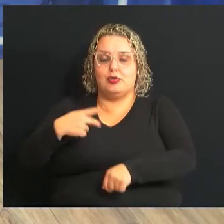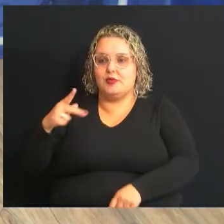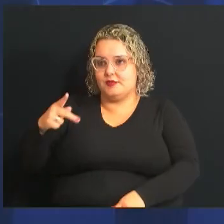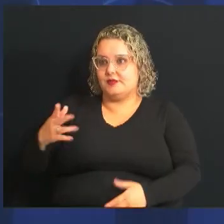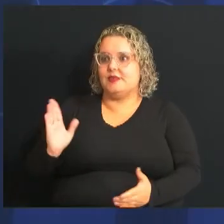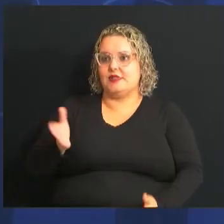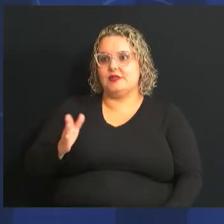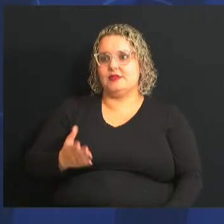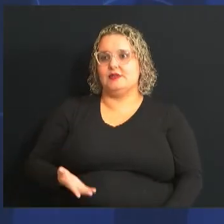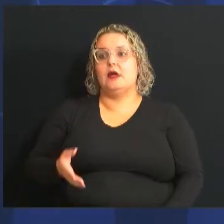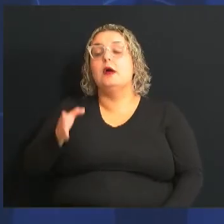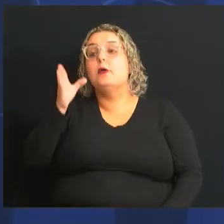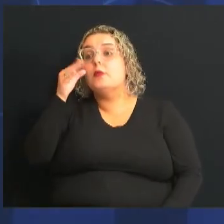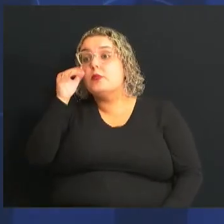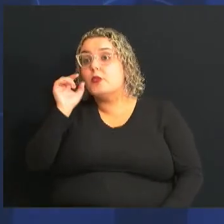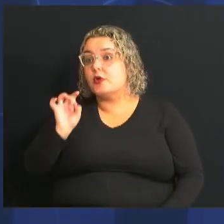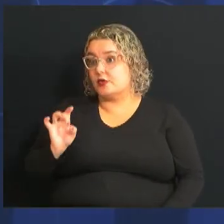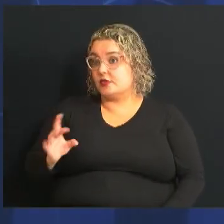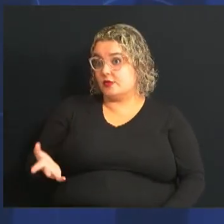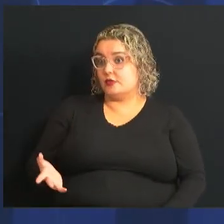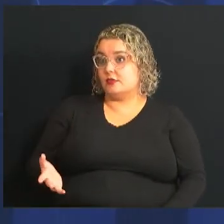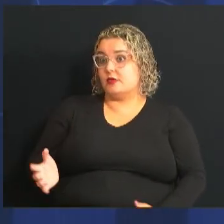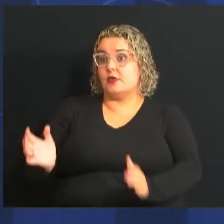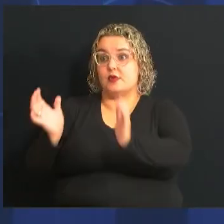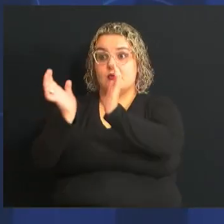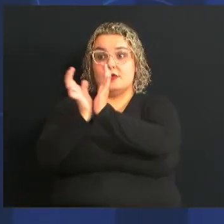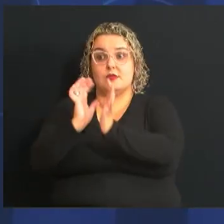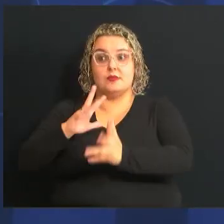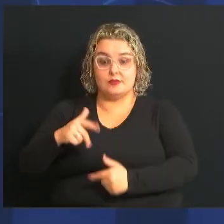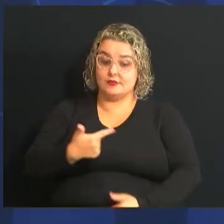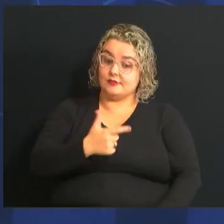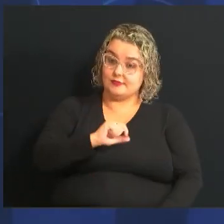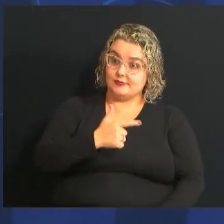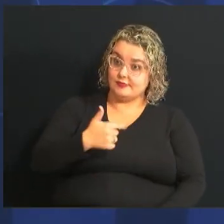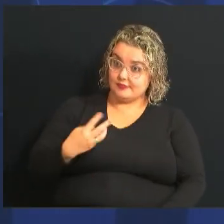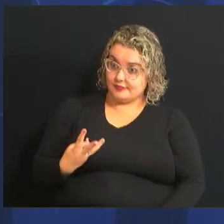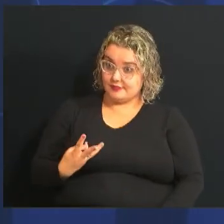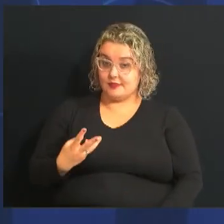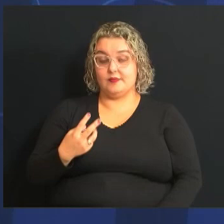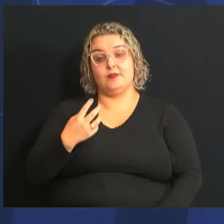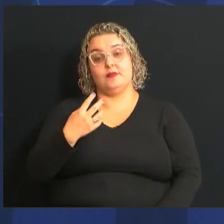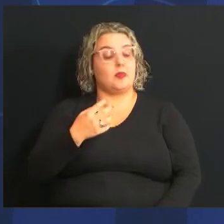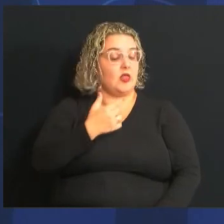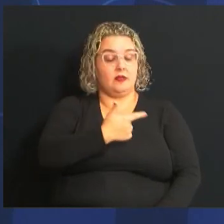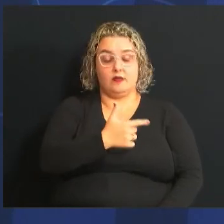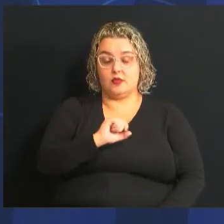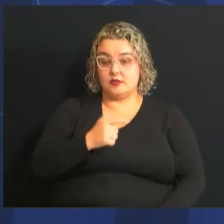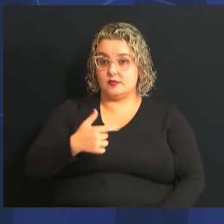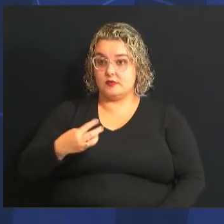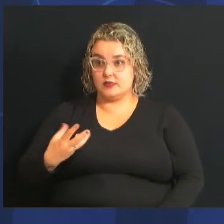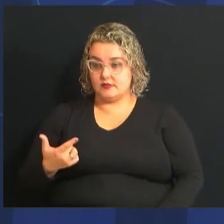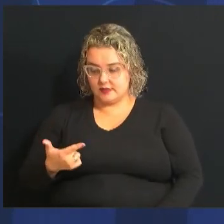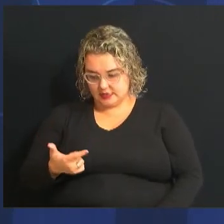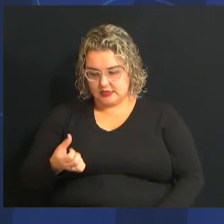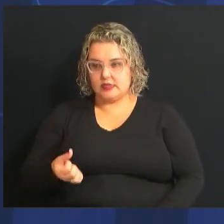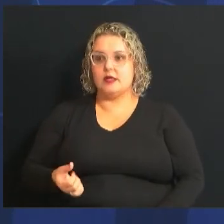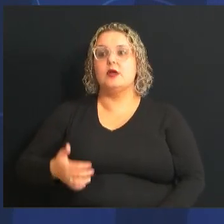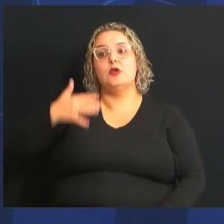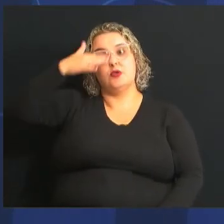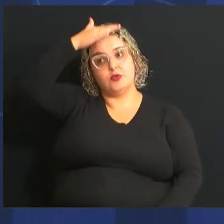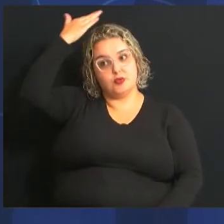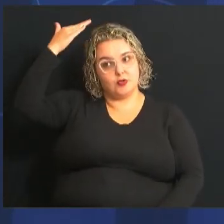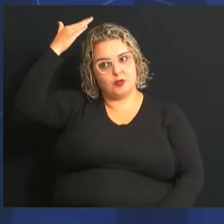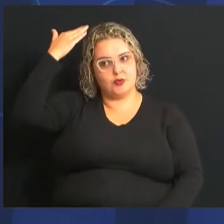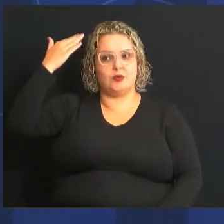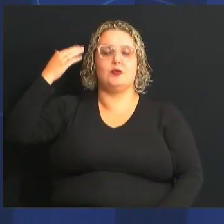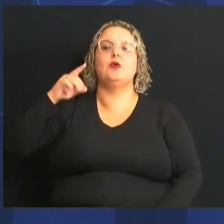já, por curiosidade. Copa do Mundo 2026, daqui 3 anos, vai acontecer no México, nos Estados Unidos e